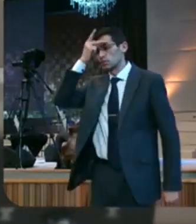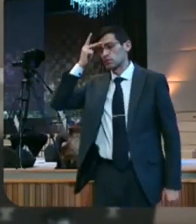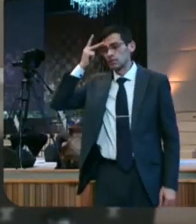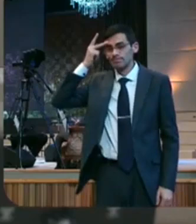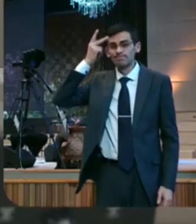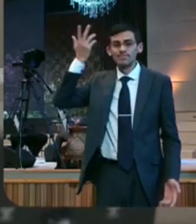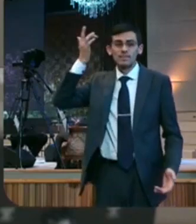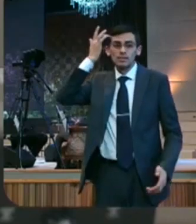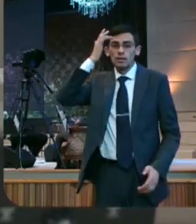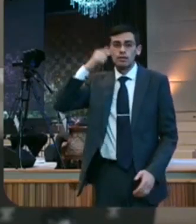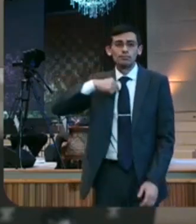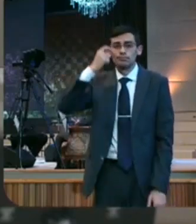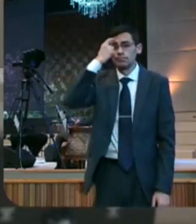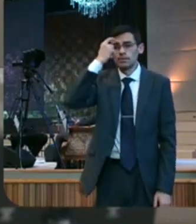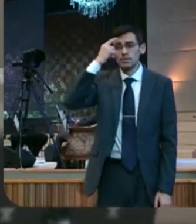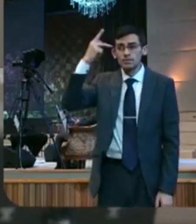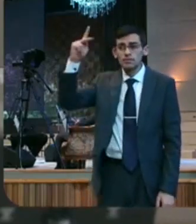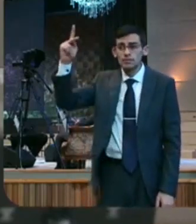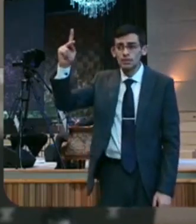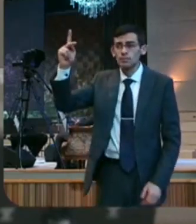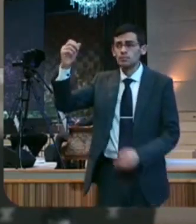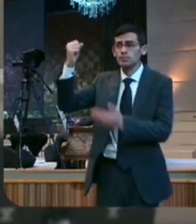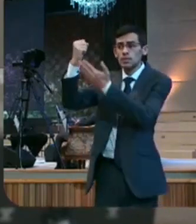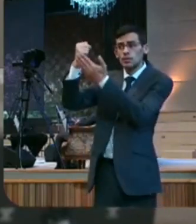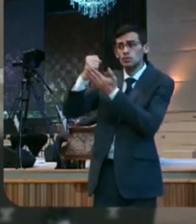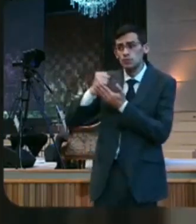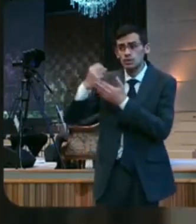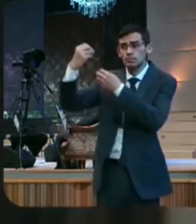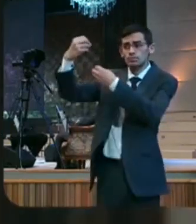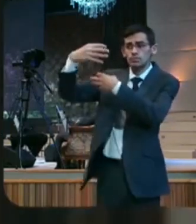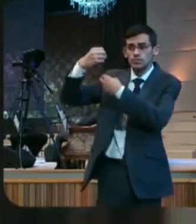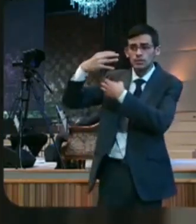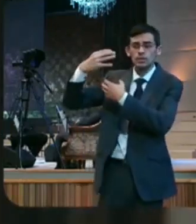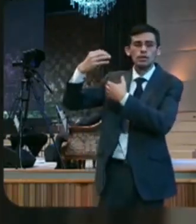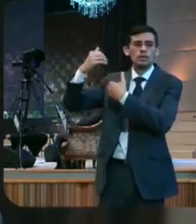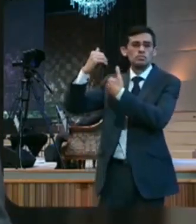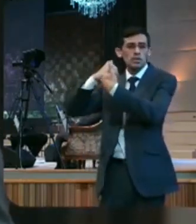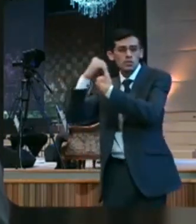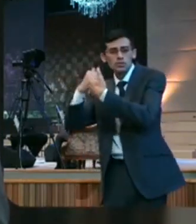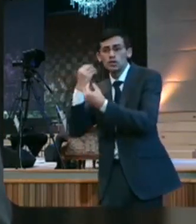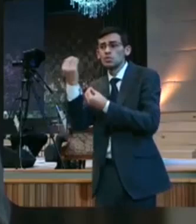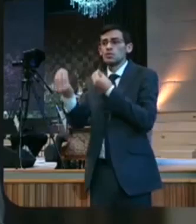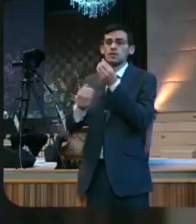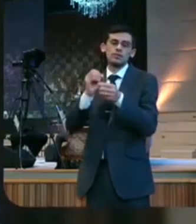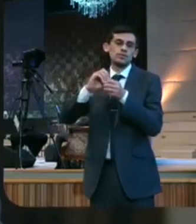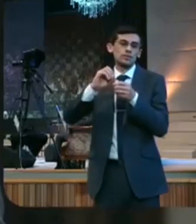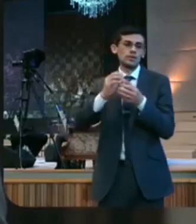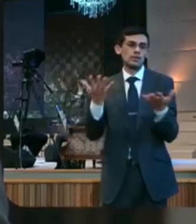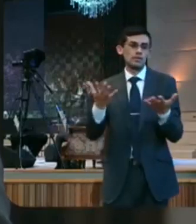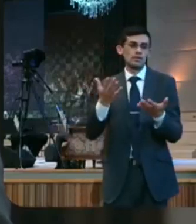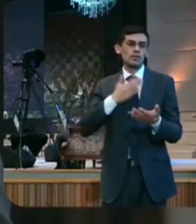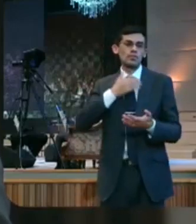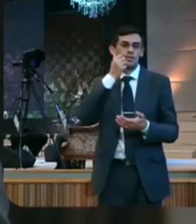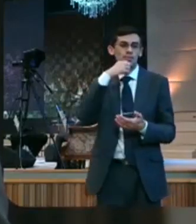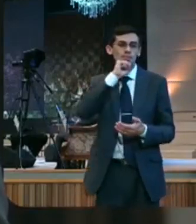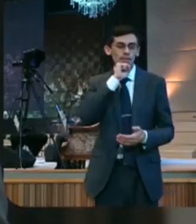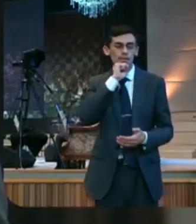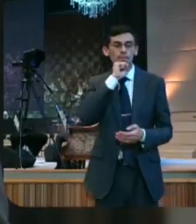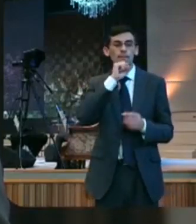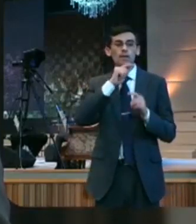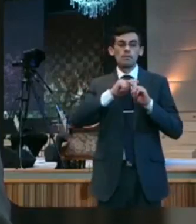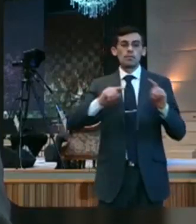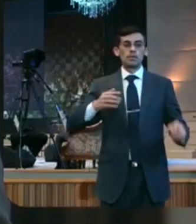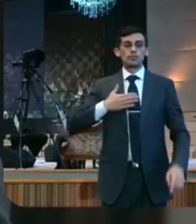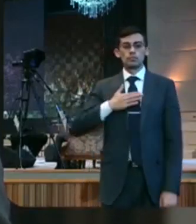E eu pensei no Senhor, me orienta, me ajuda, me dá uma dica, o que eu faço? E aí